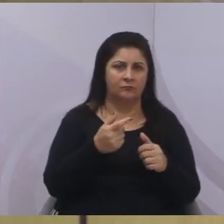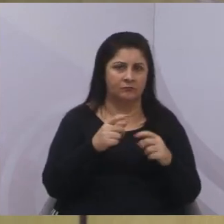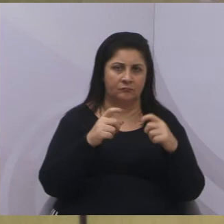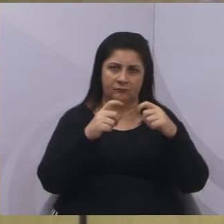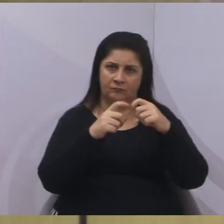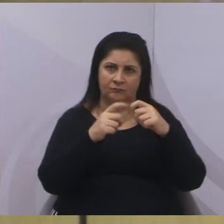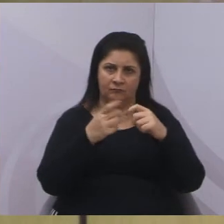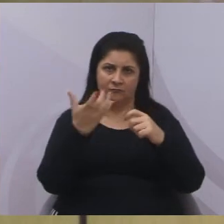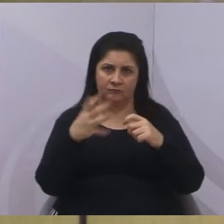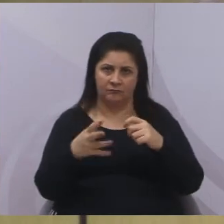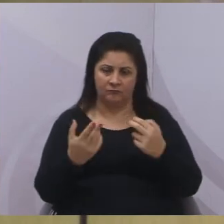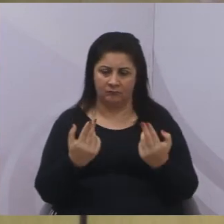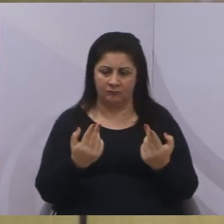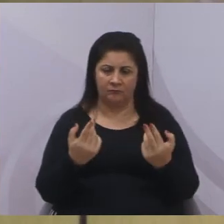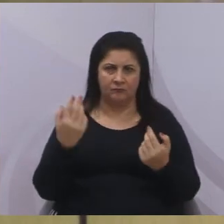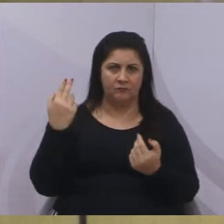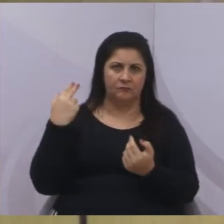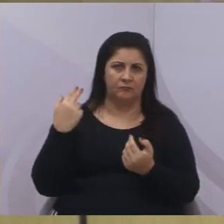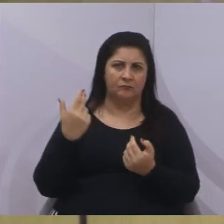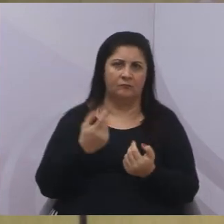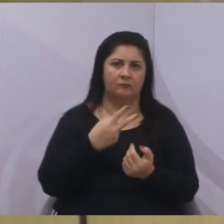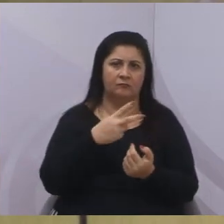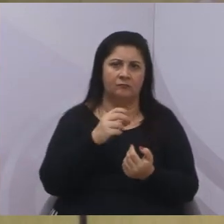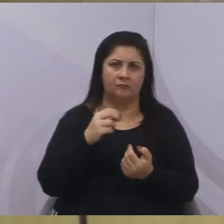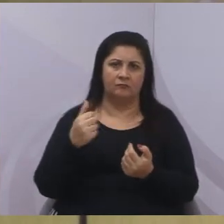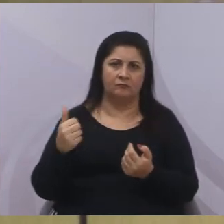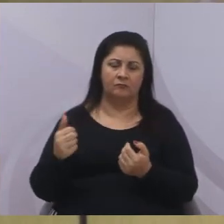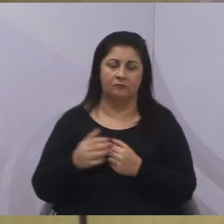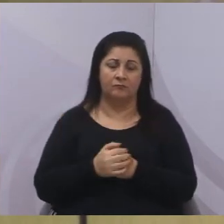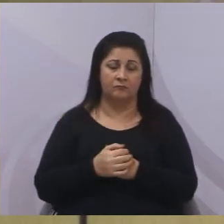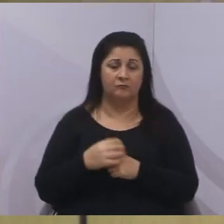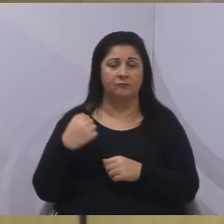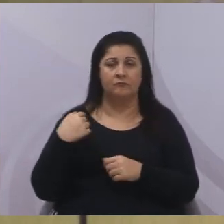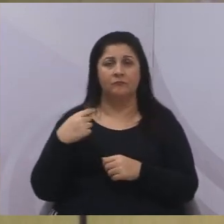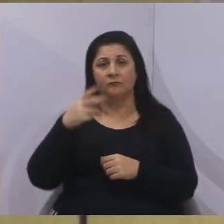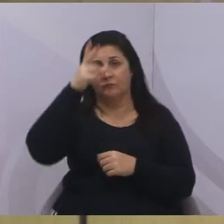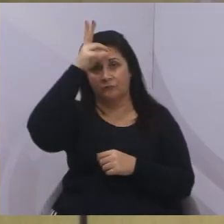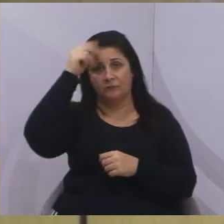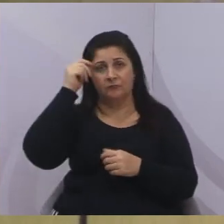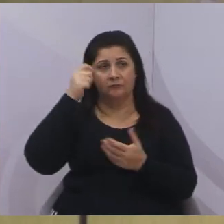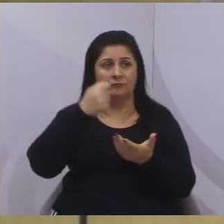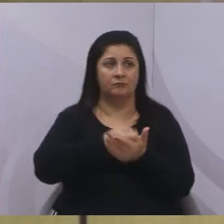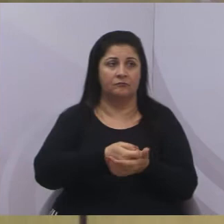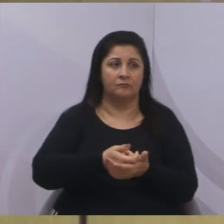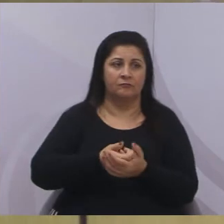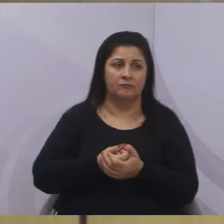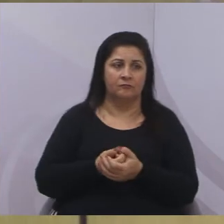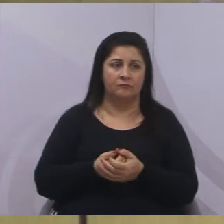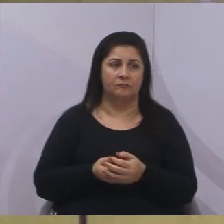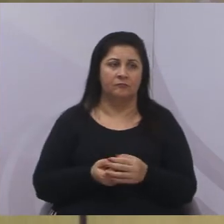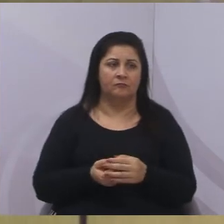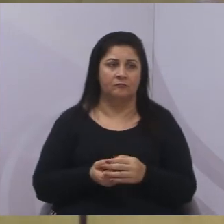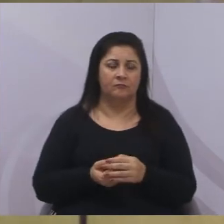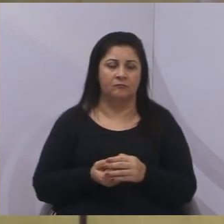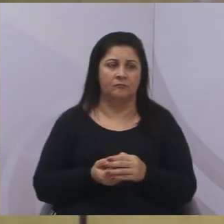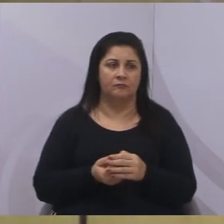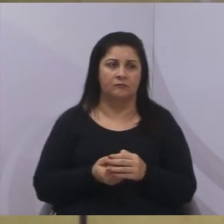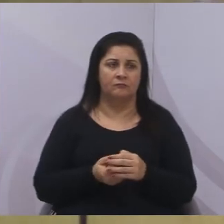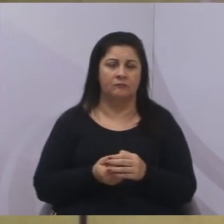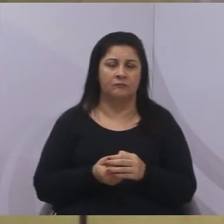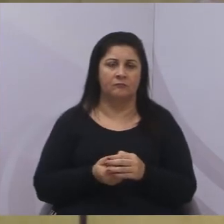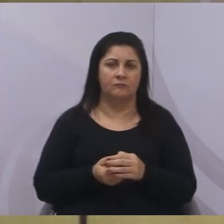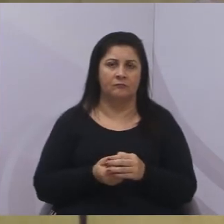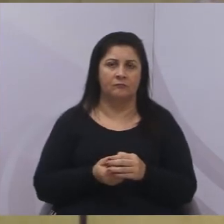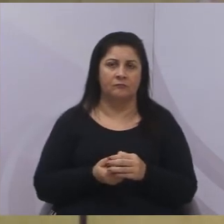então acaba saindo o recurso próprio para nós, para a gente poder conseguir fazer o trabalho. Você fez algum comentário a respeito da nossa